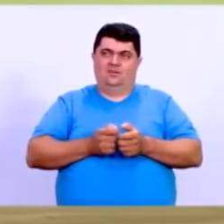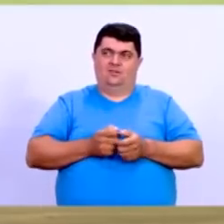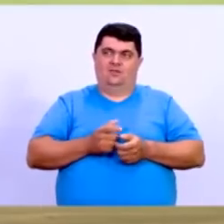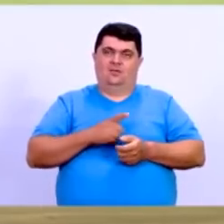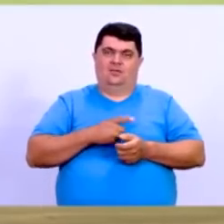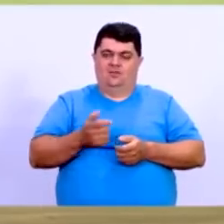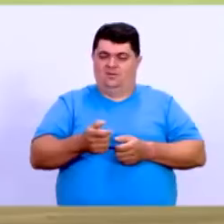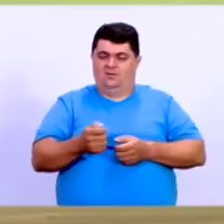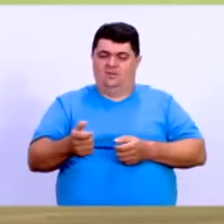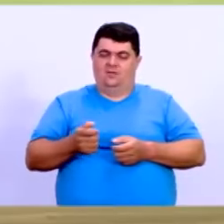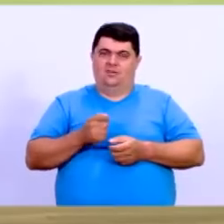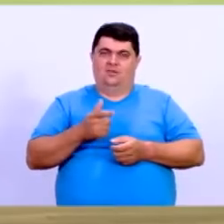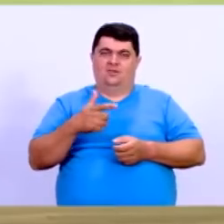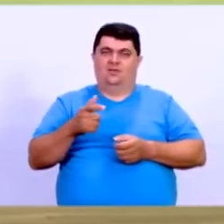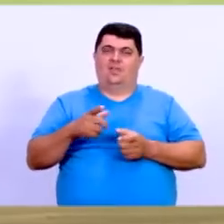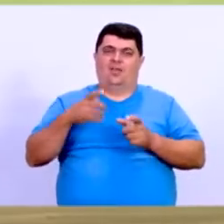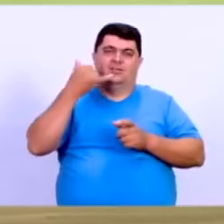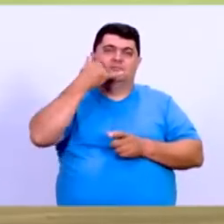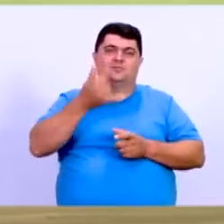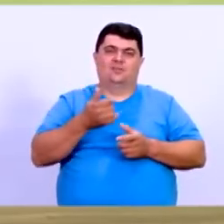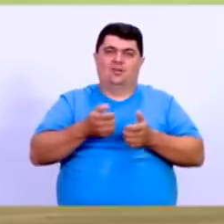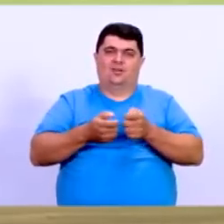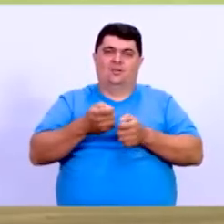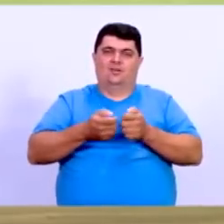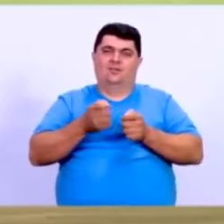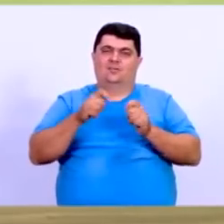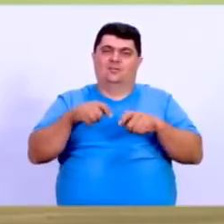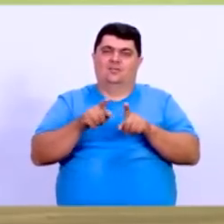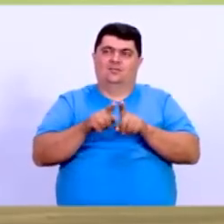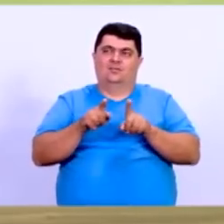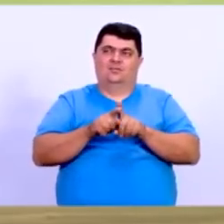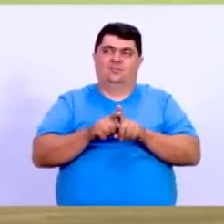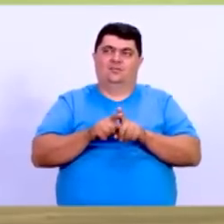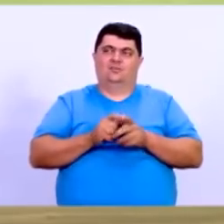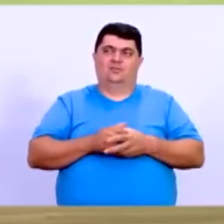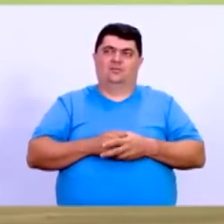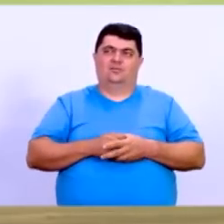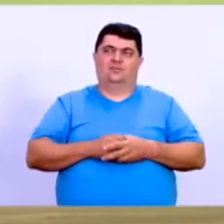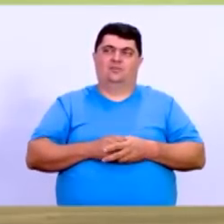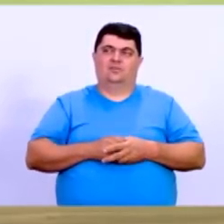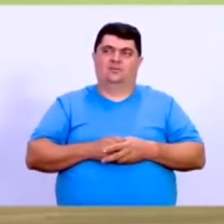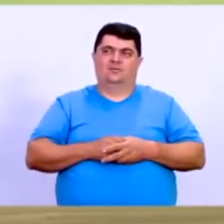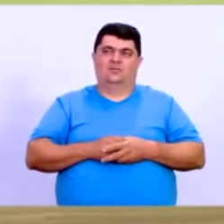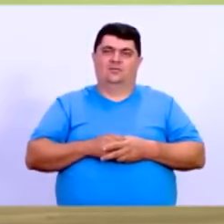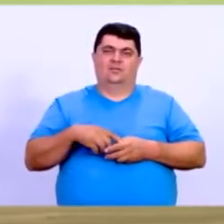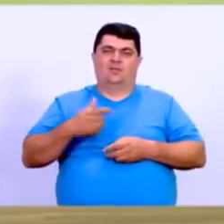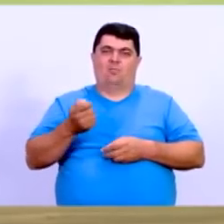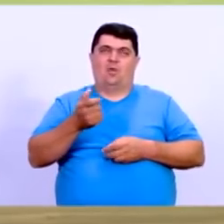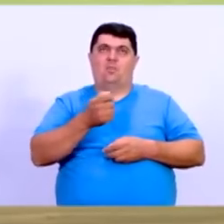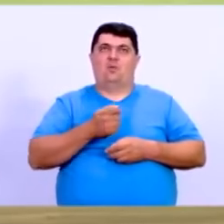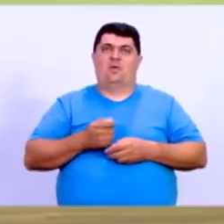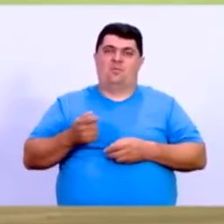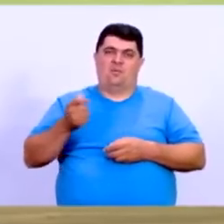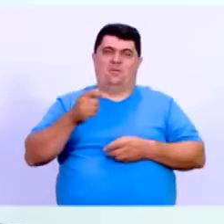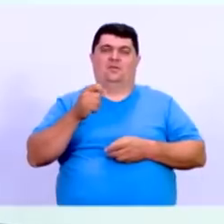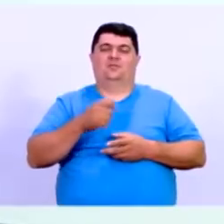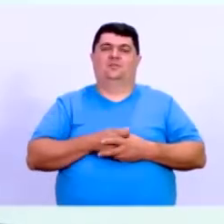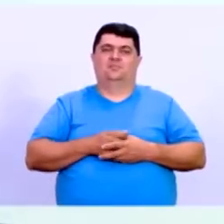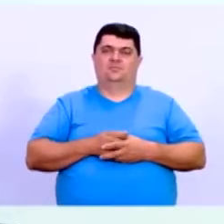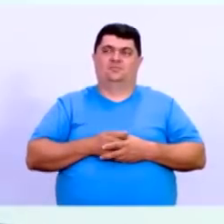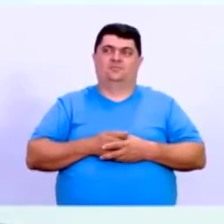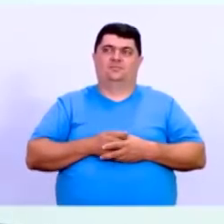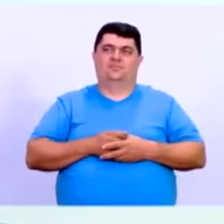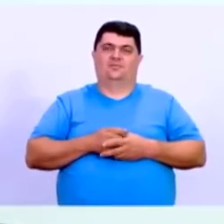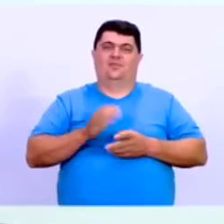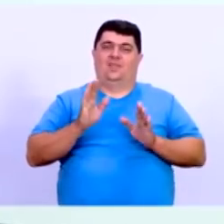com controle, está com poder, não está mais, né? Eu instalo um controlezinho no celular Exato. e consigo sair no bar, na rua aí, trocando os canais todos. Olha aí, pessoal, isso aí já é